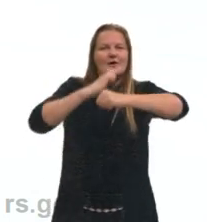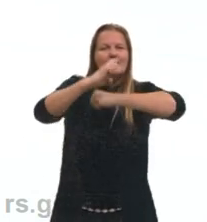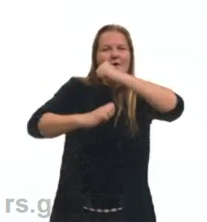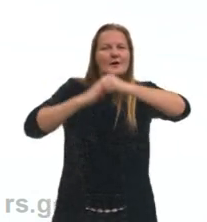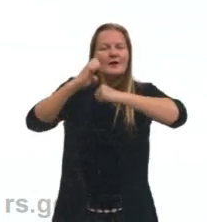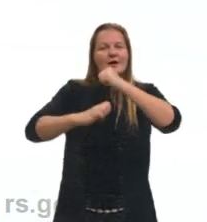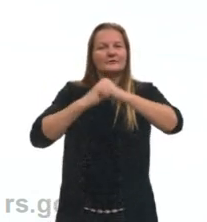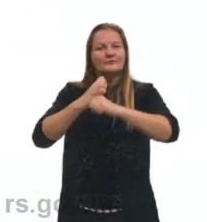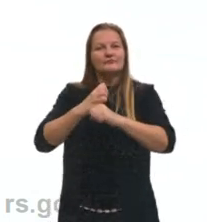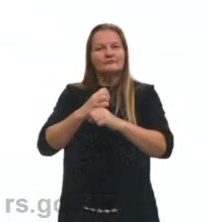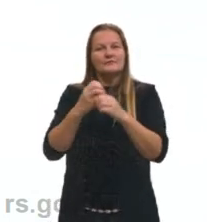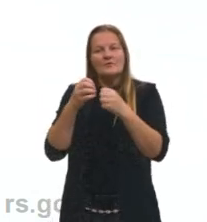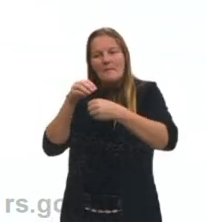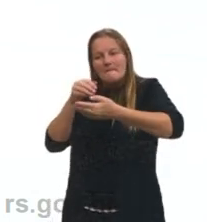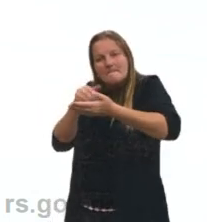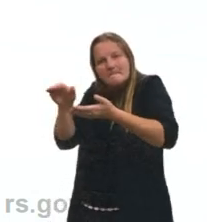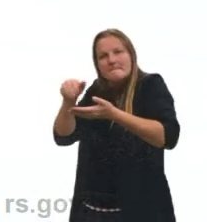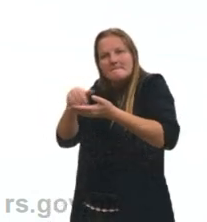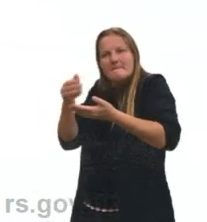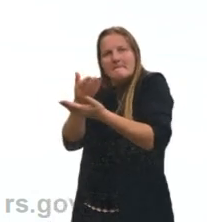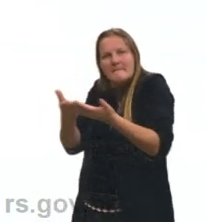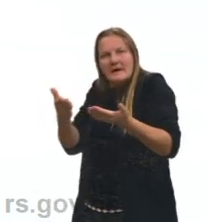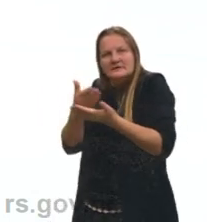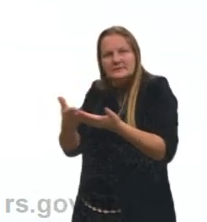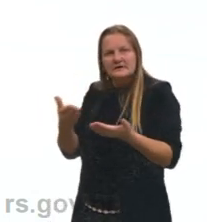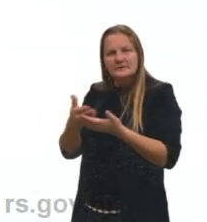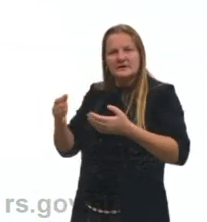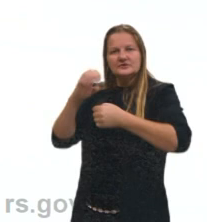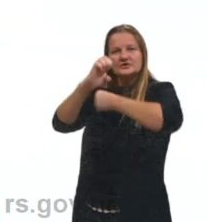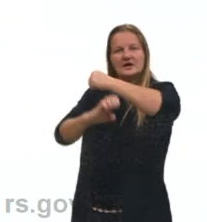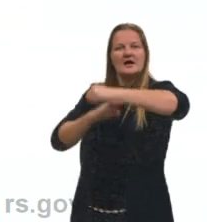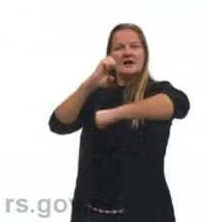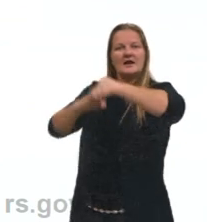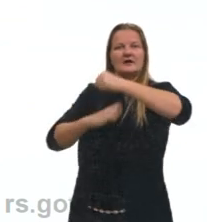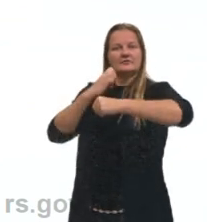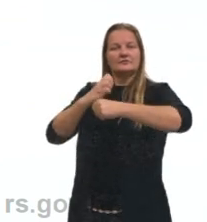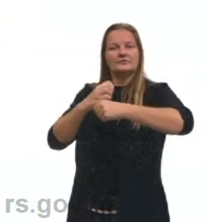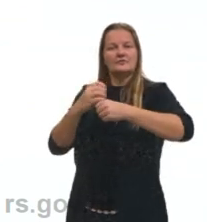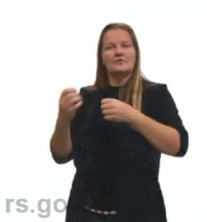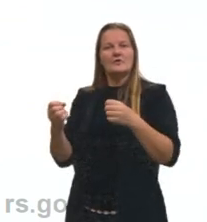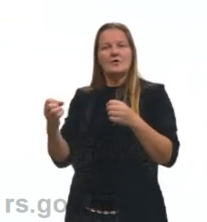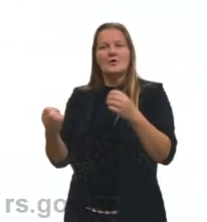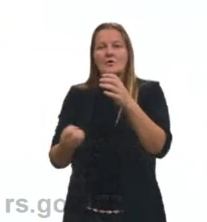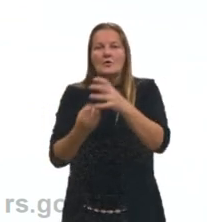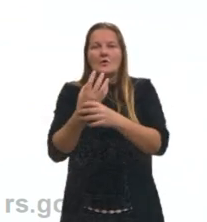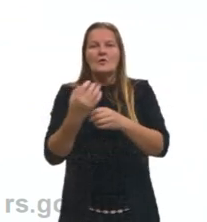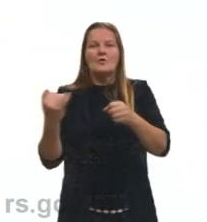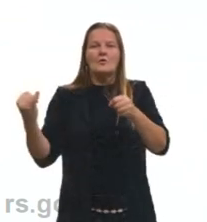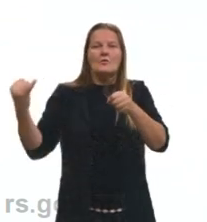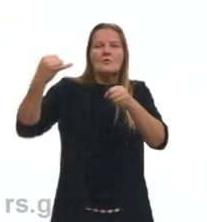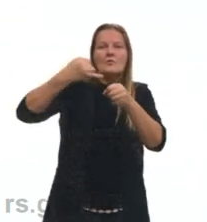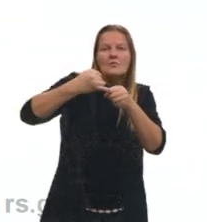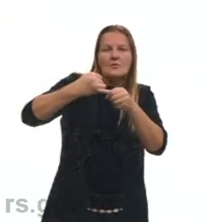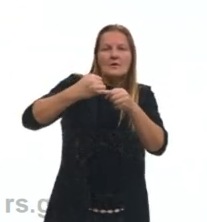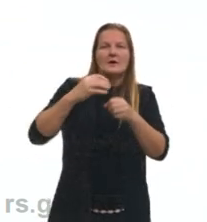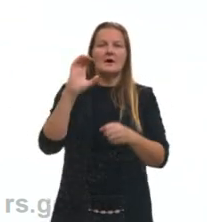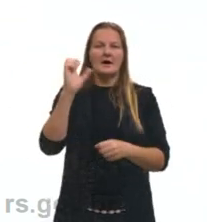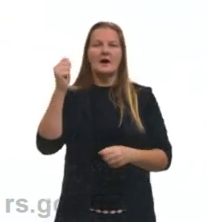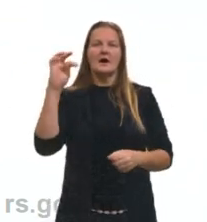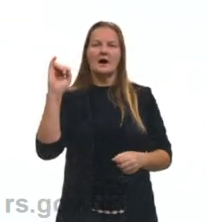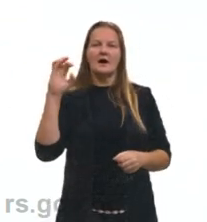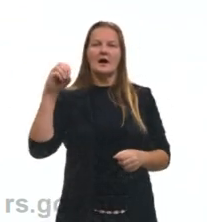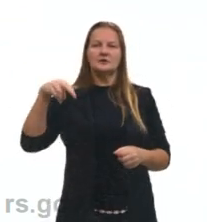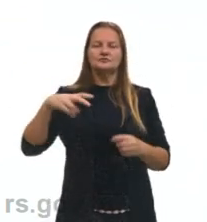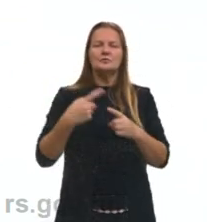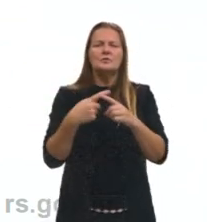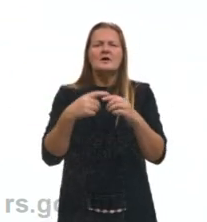né por isso que eletropositividade formando assim um cátion certo nesse sentido ele é o